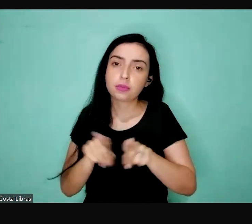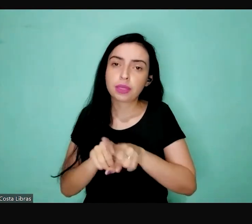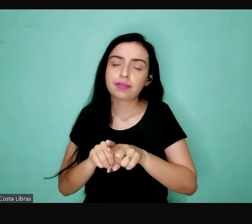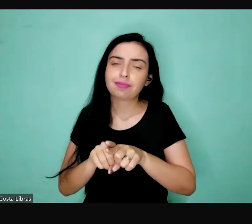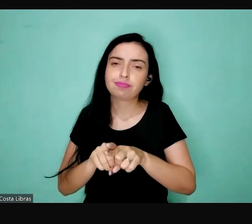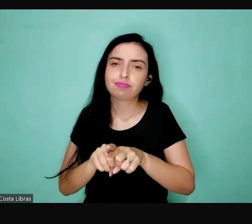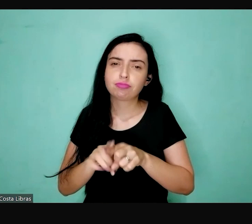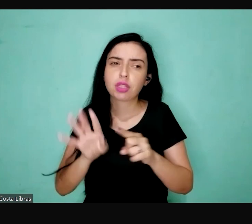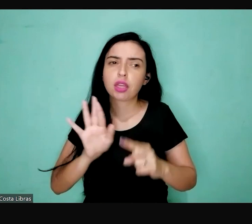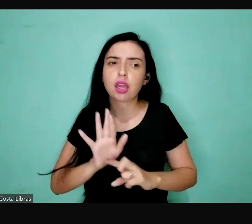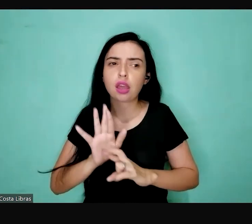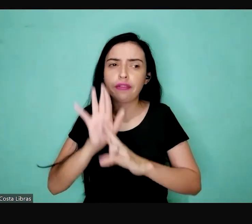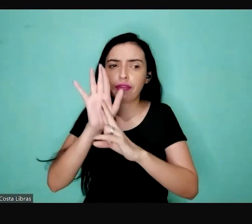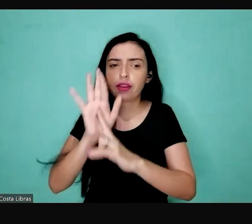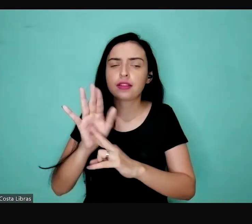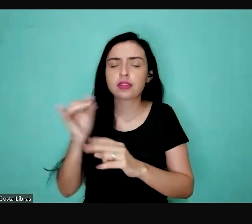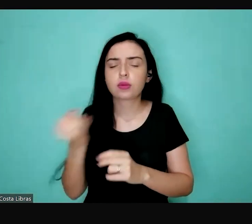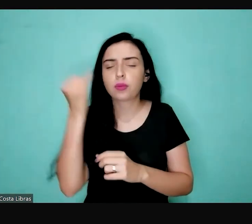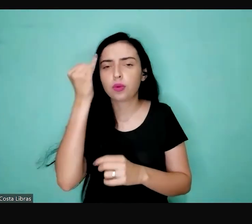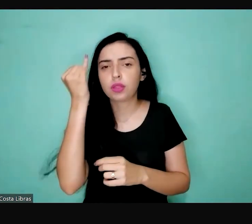muito importantes, por exemplo,